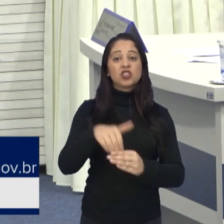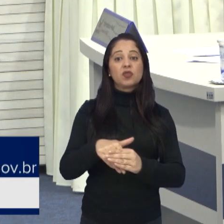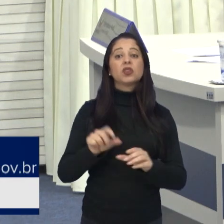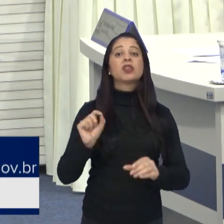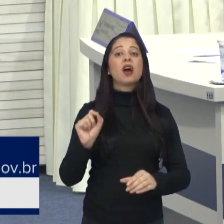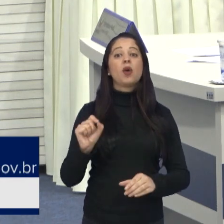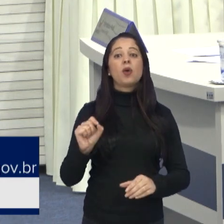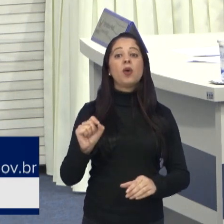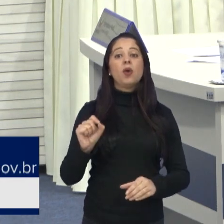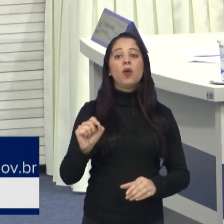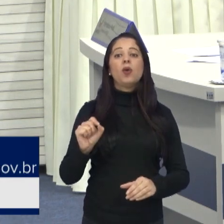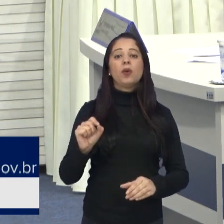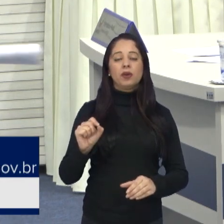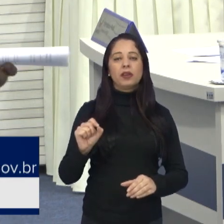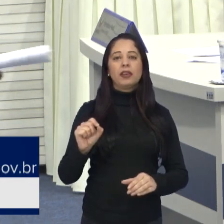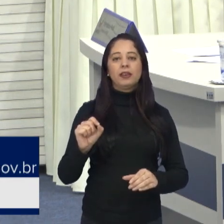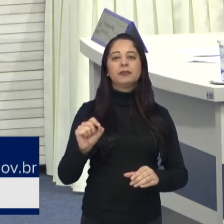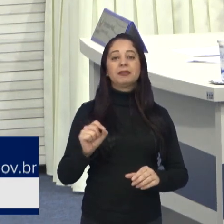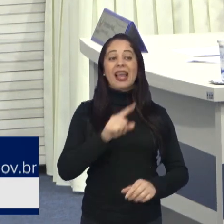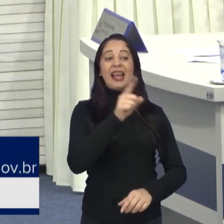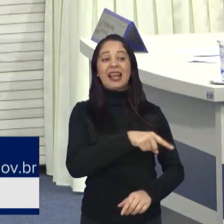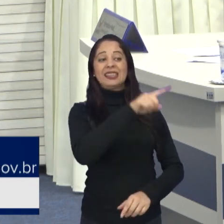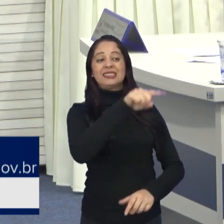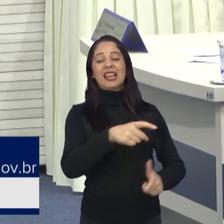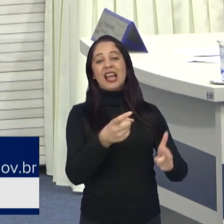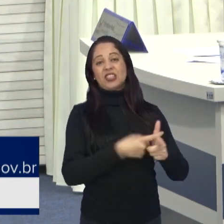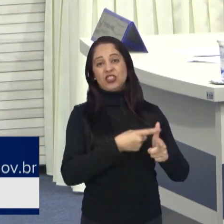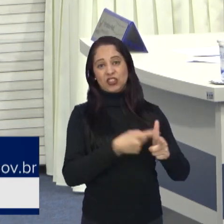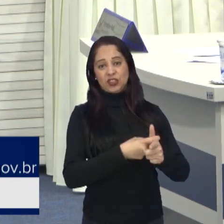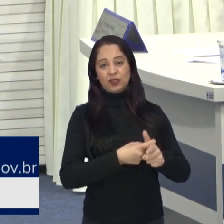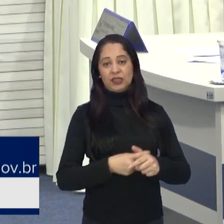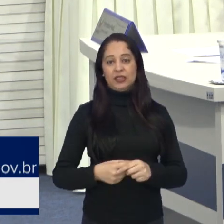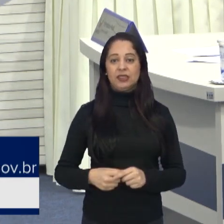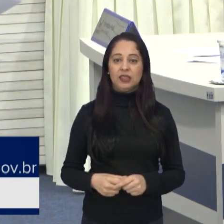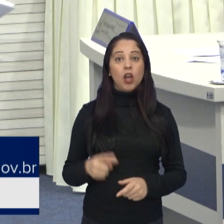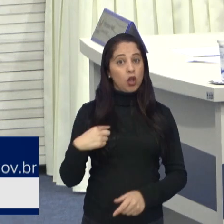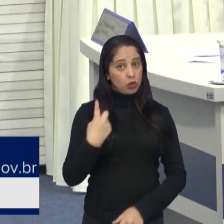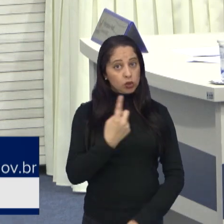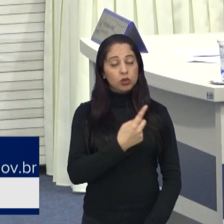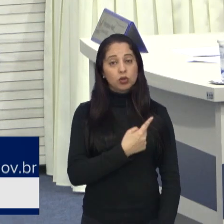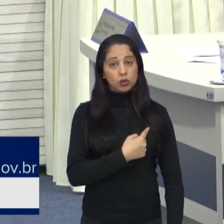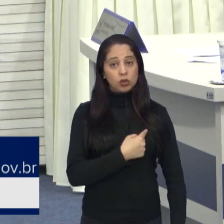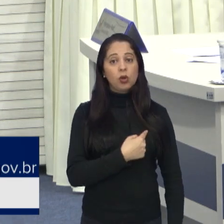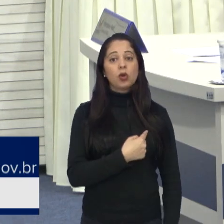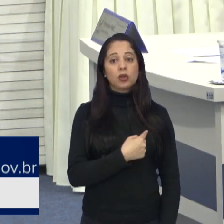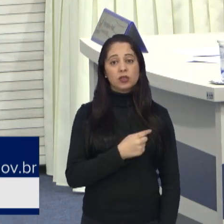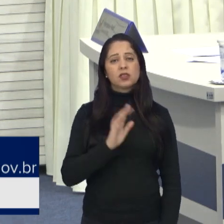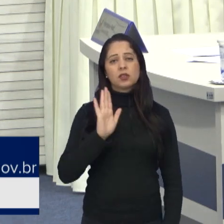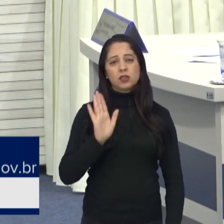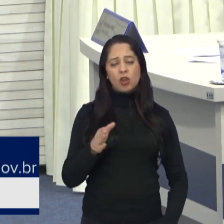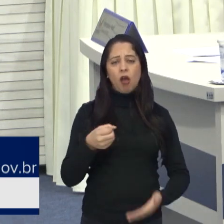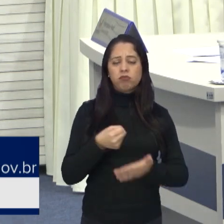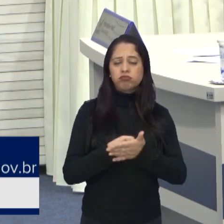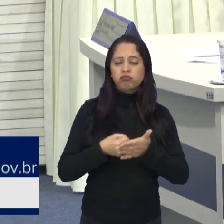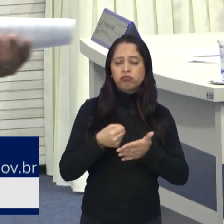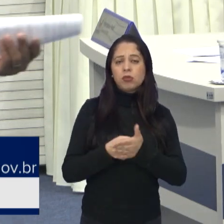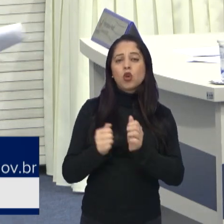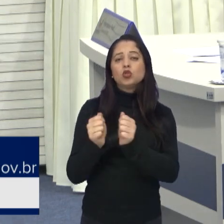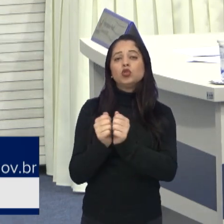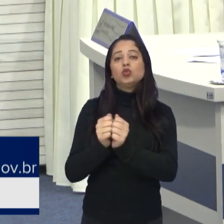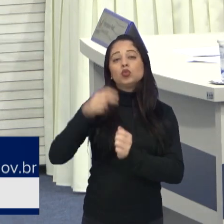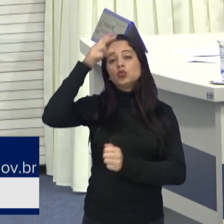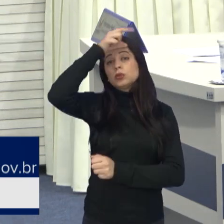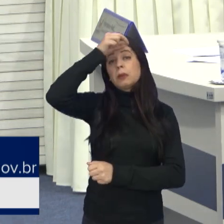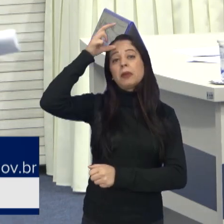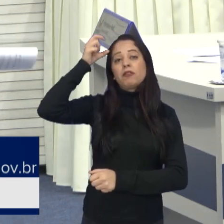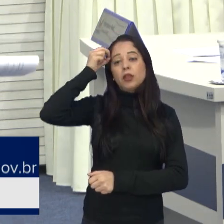anistia, que tanto tempo o povo de São José espera. E nós trabalhamos junto à prefeitura, junto ao